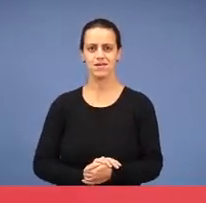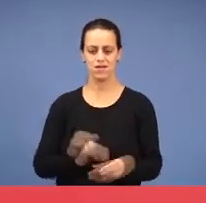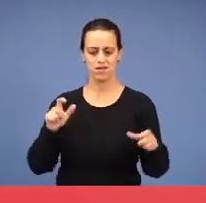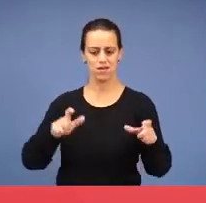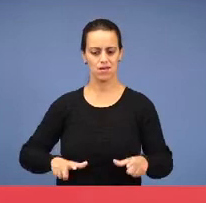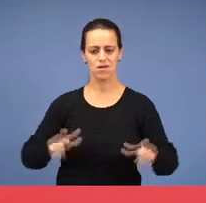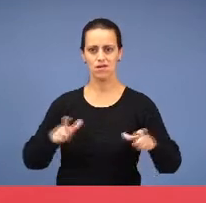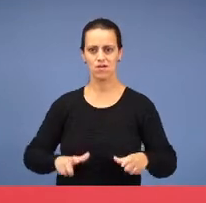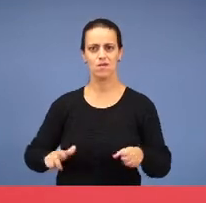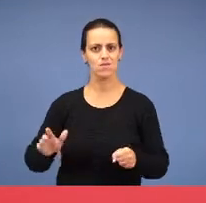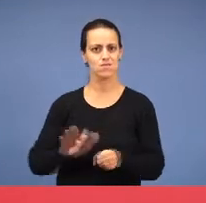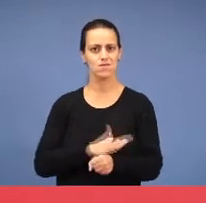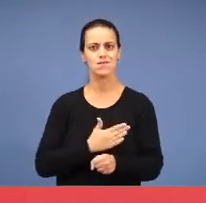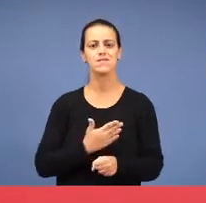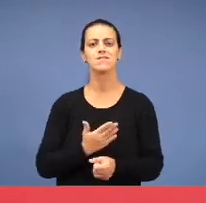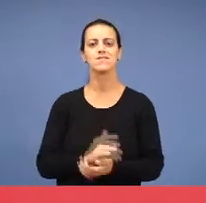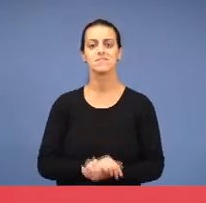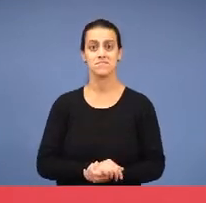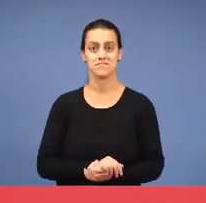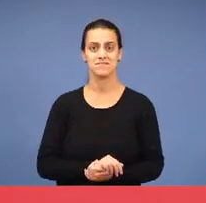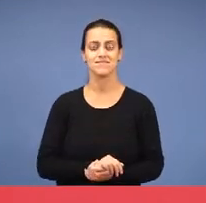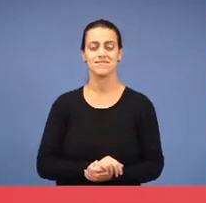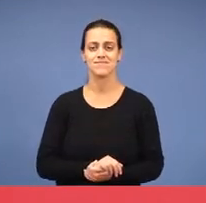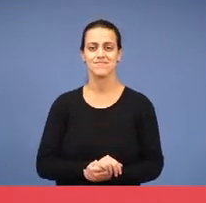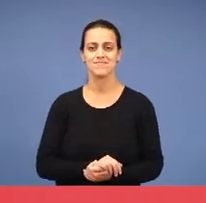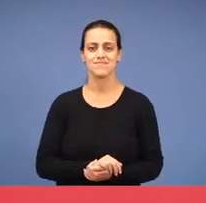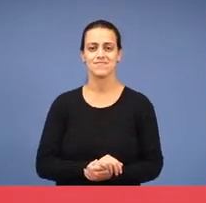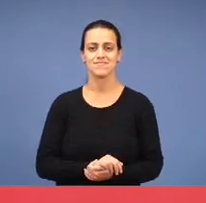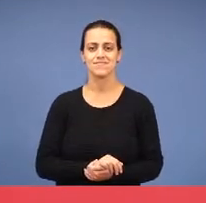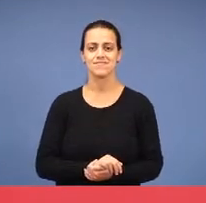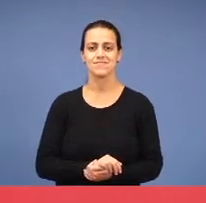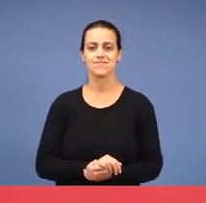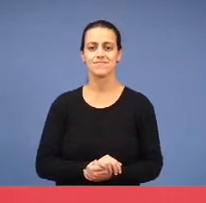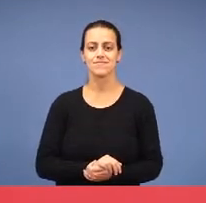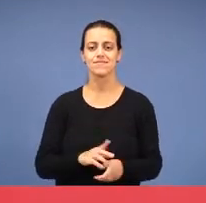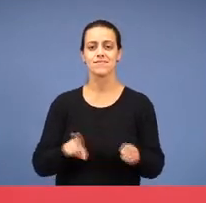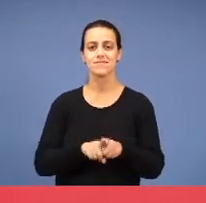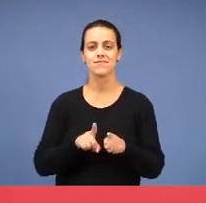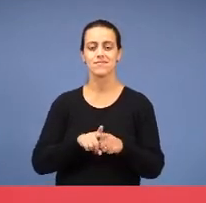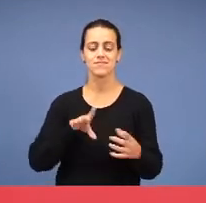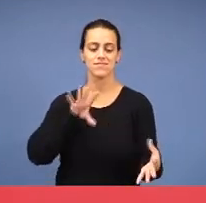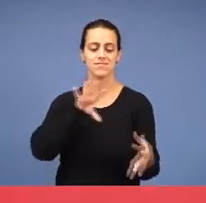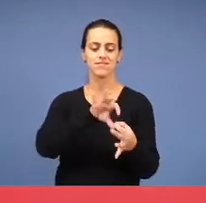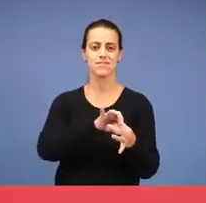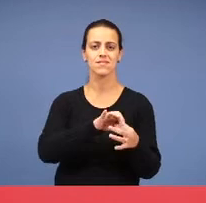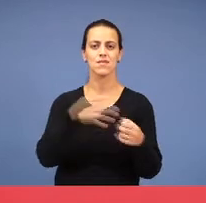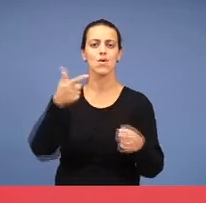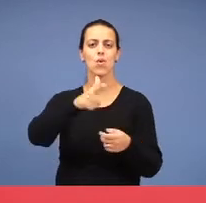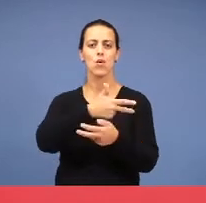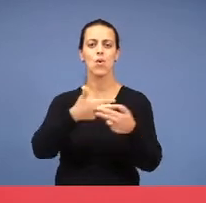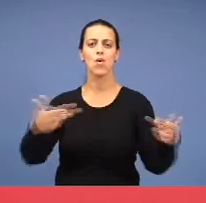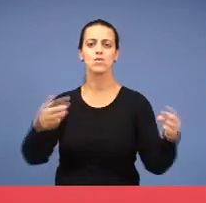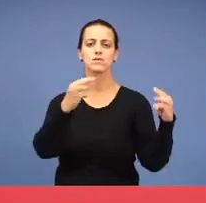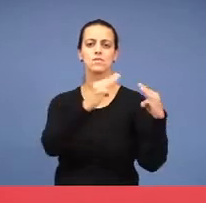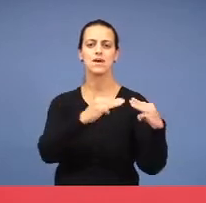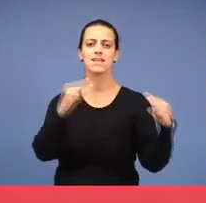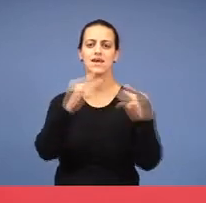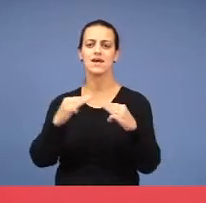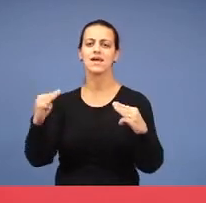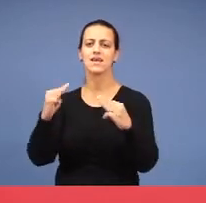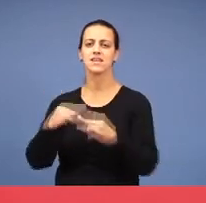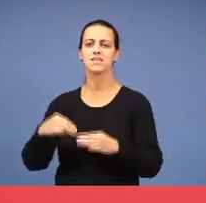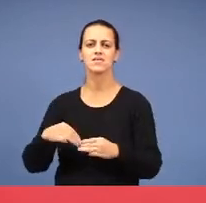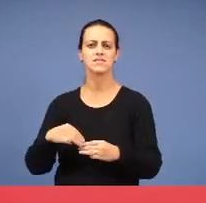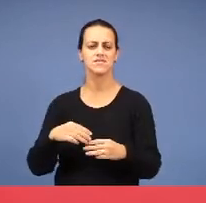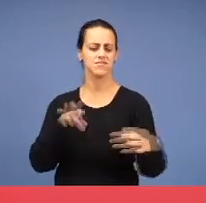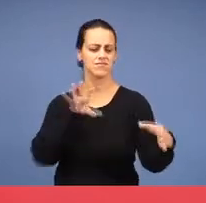aqui, isso ligados ainda a algumas dezenas de outros manaíns que estão ligados a nós,